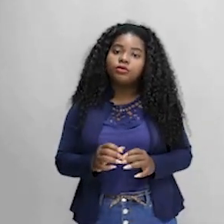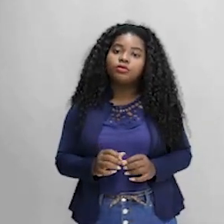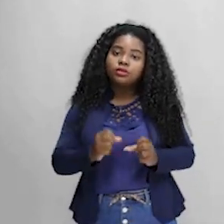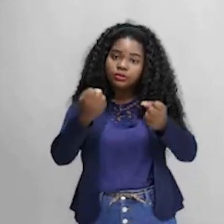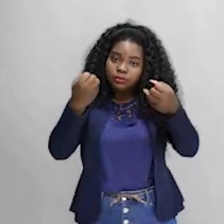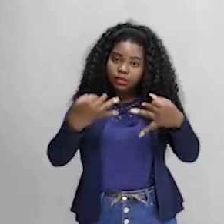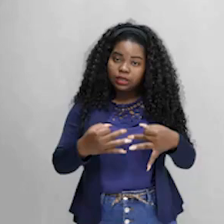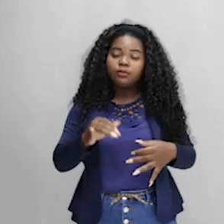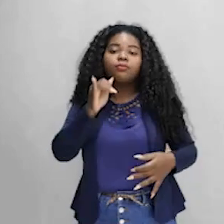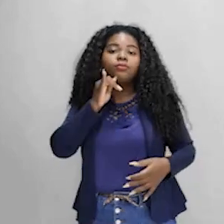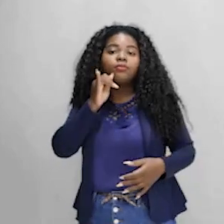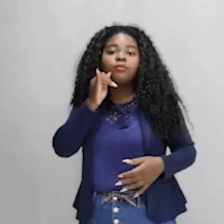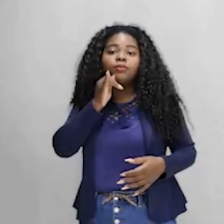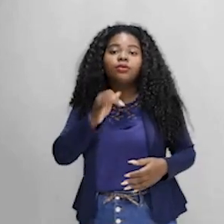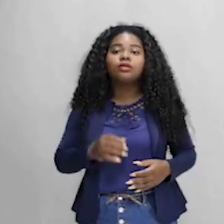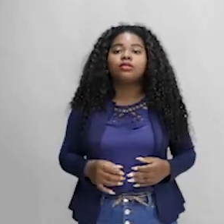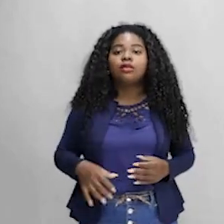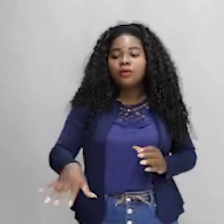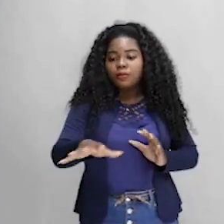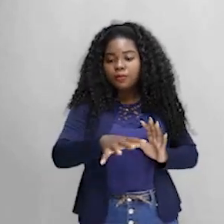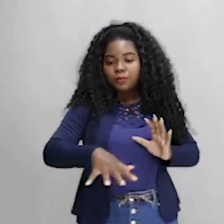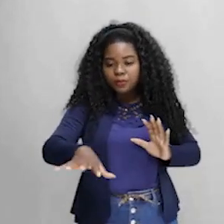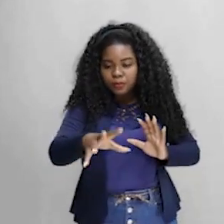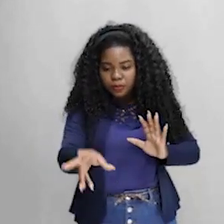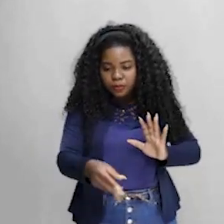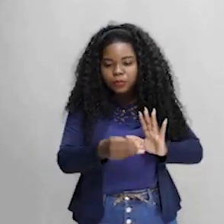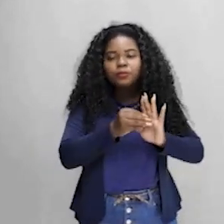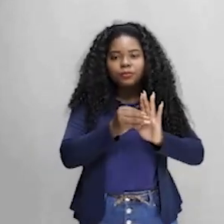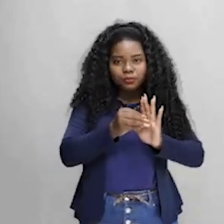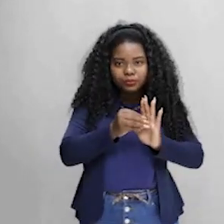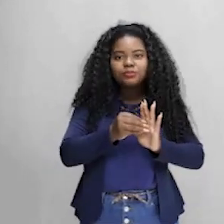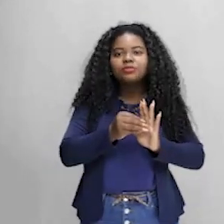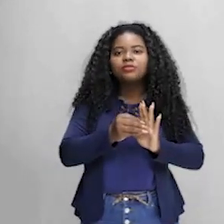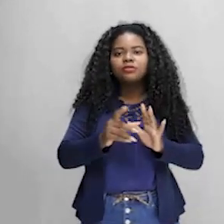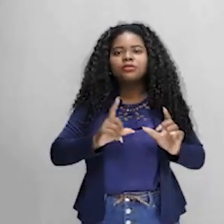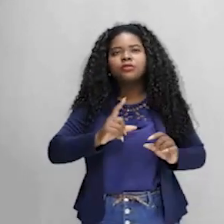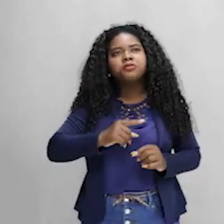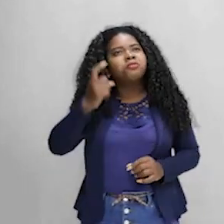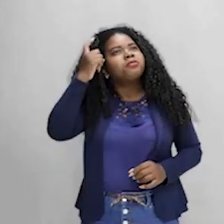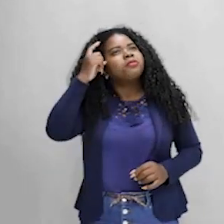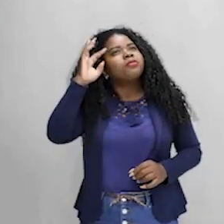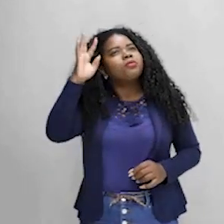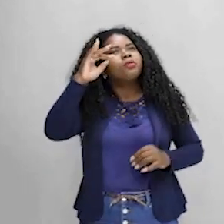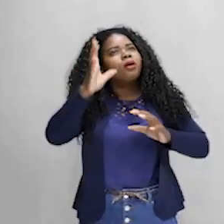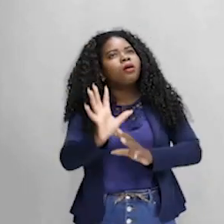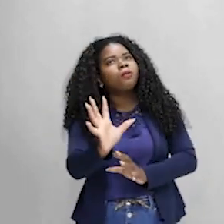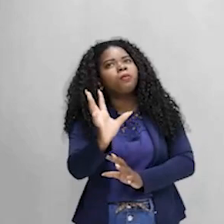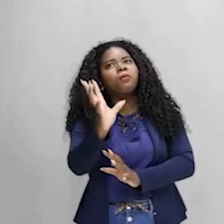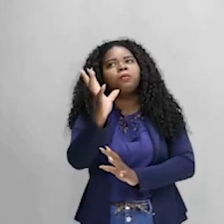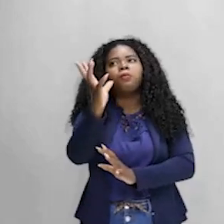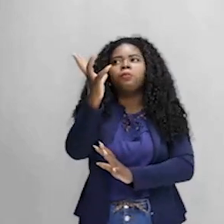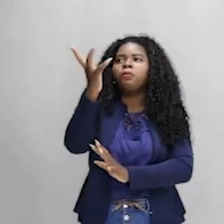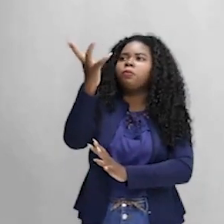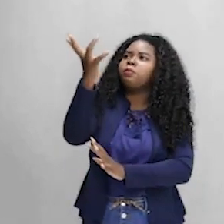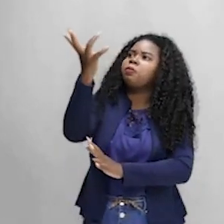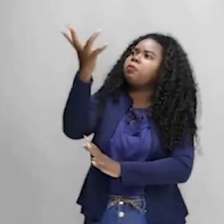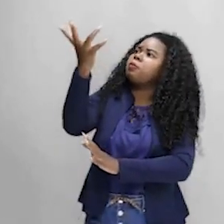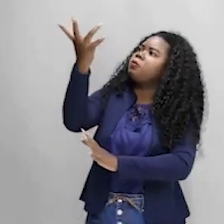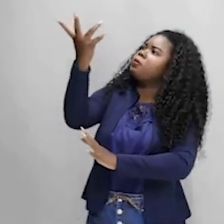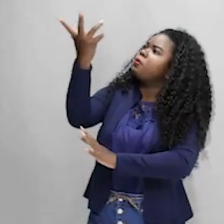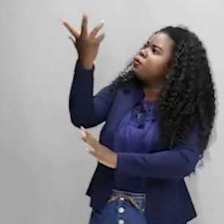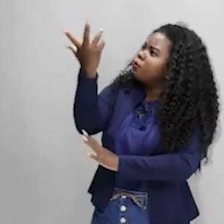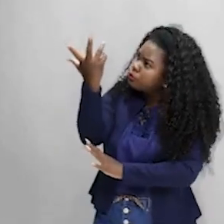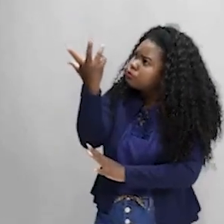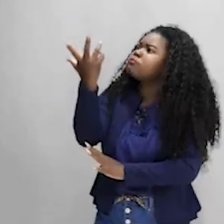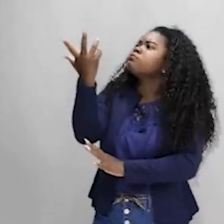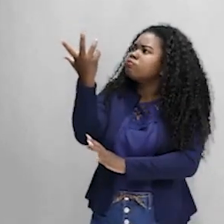floresta amazônica, já vem na tua cabeça, né? Aquela floresta de grande porte, aquela biodiversidade que vai caracterizar esse espaço.